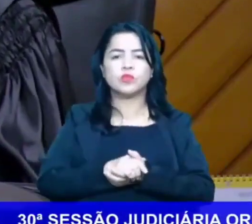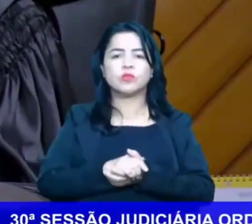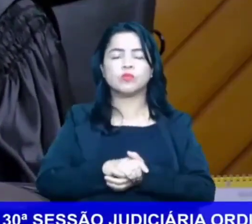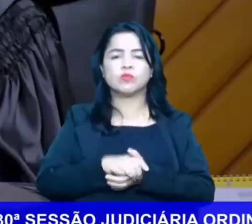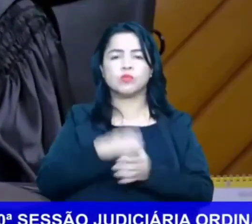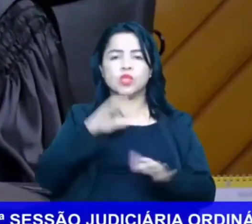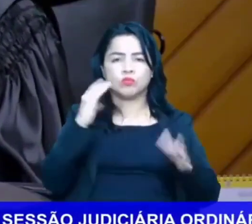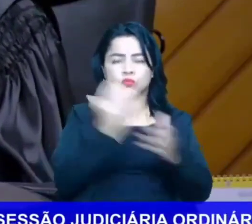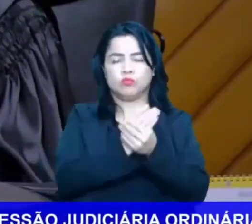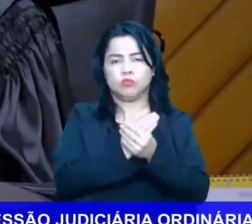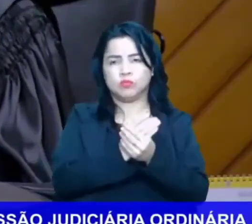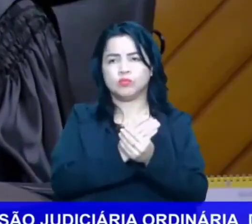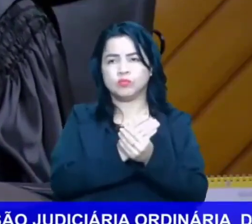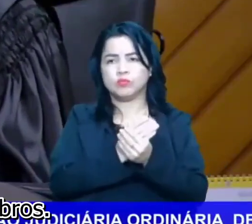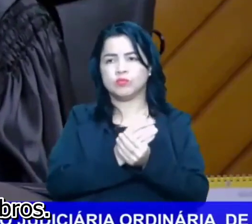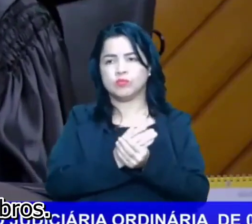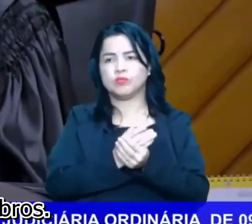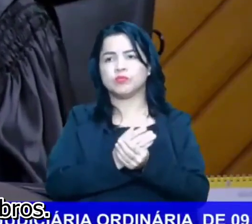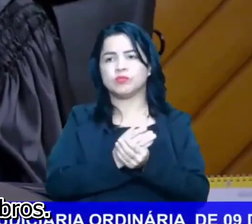julgamento